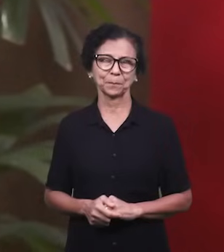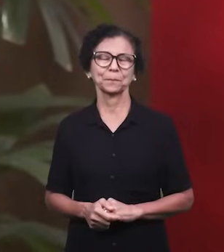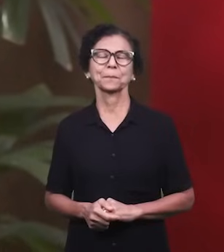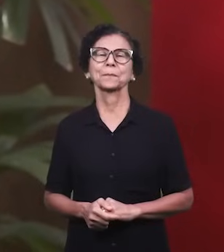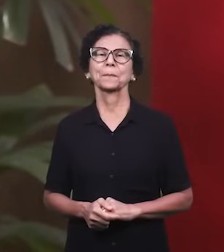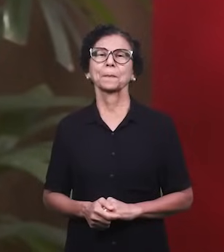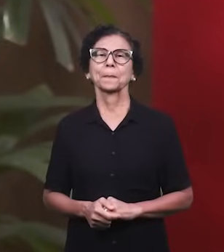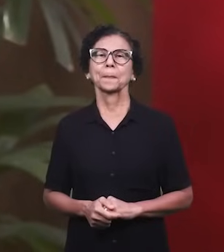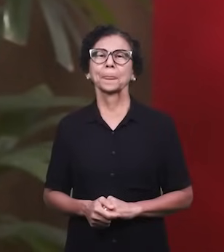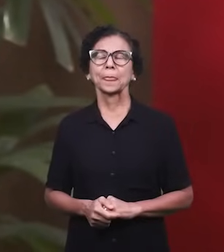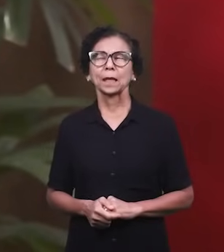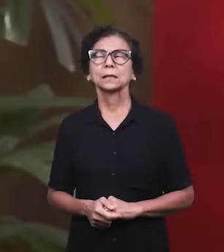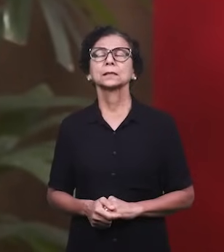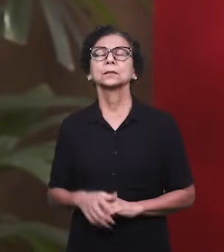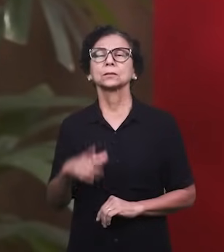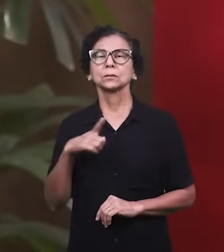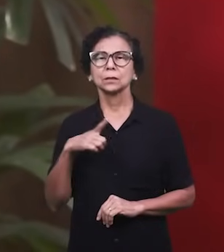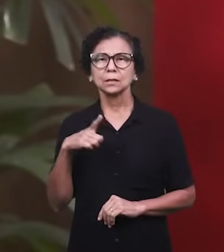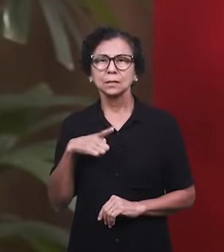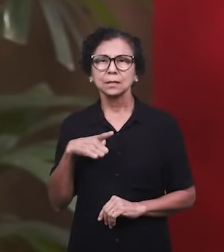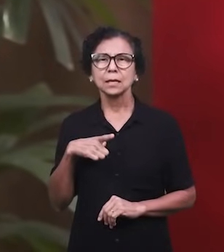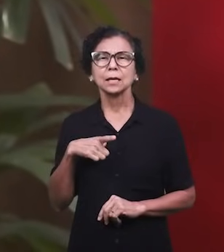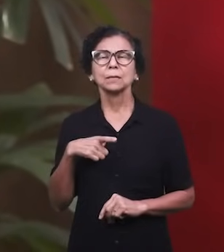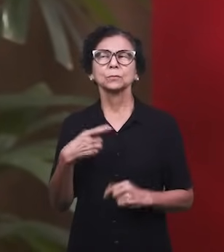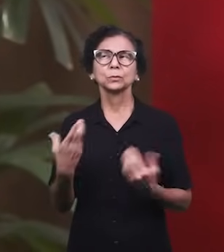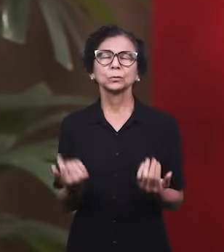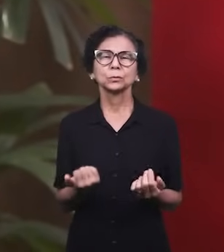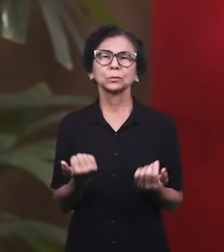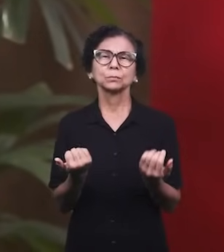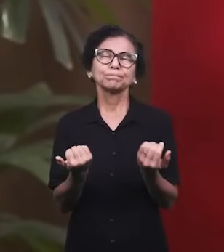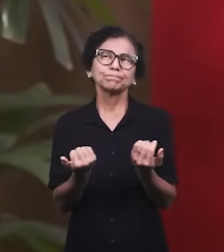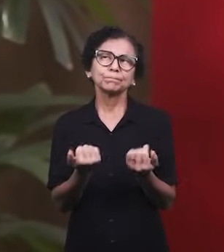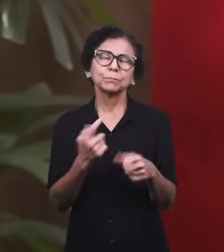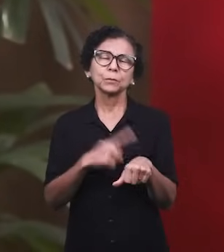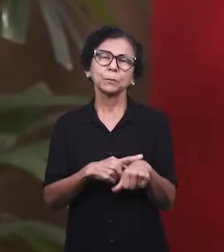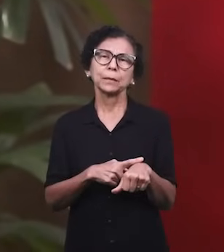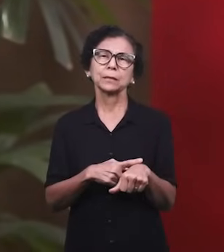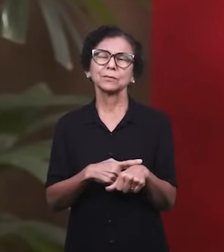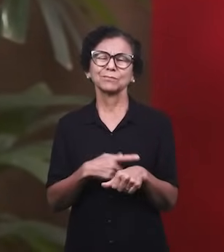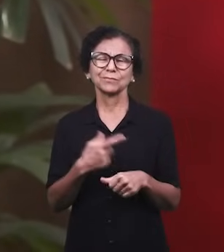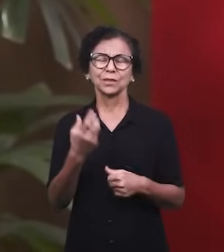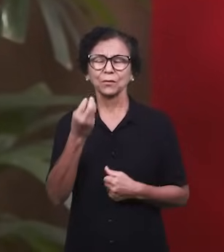nos fortalecermos na hora que nos sentimos doentes espiritualmente,